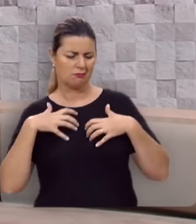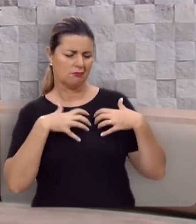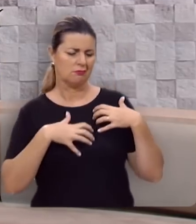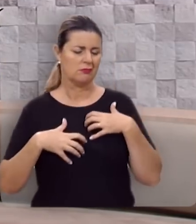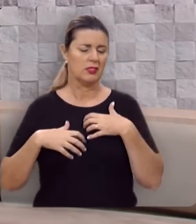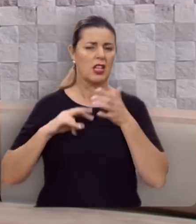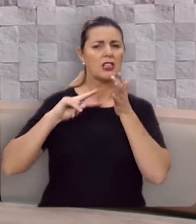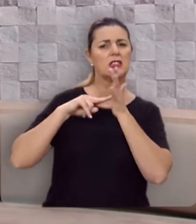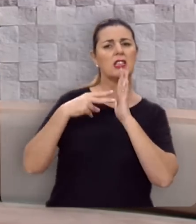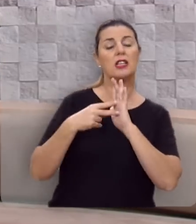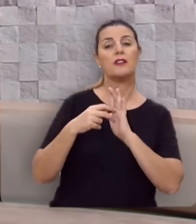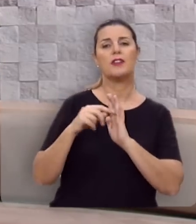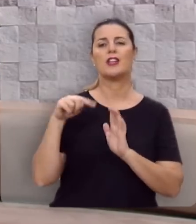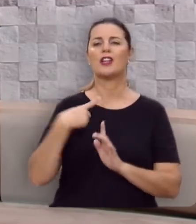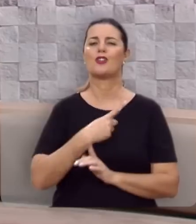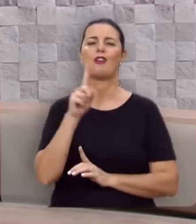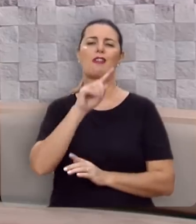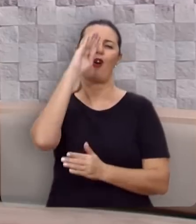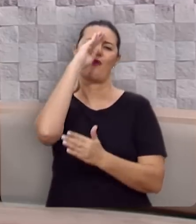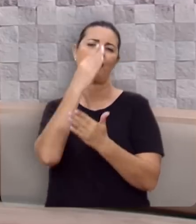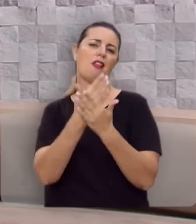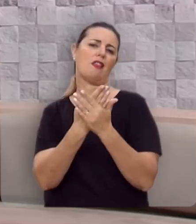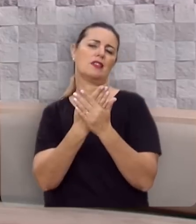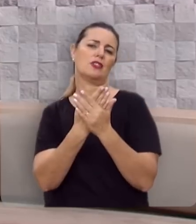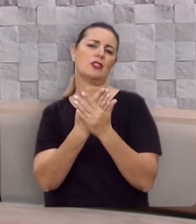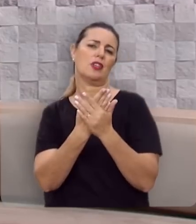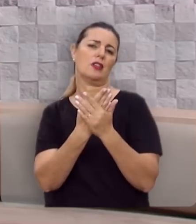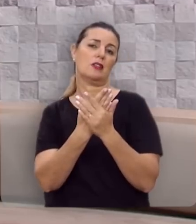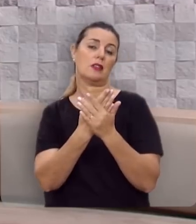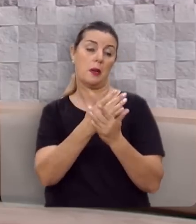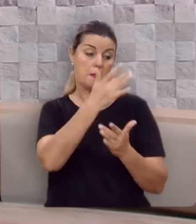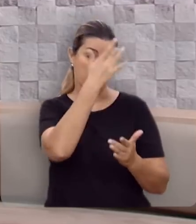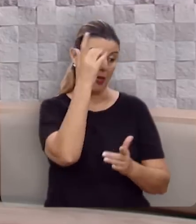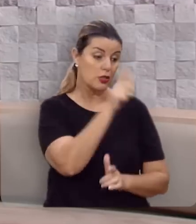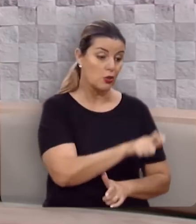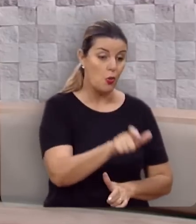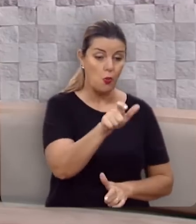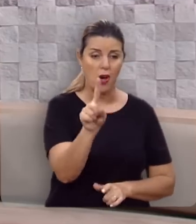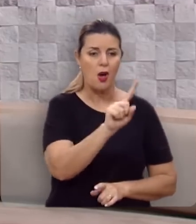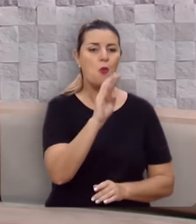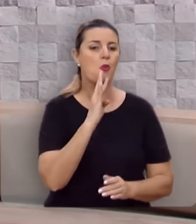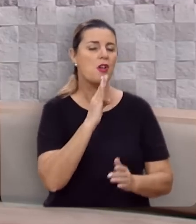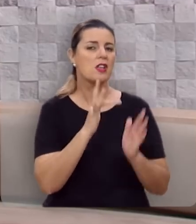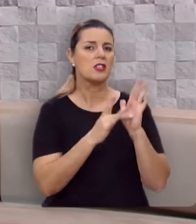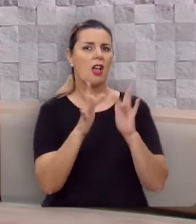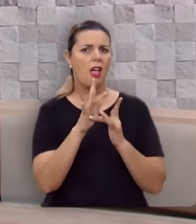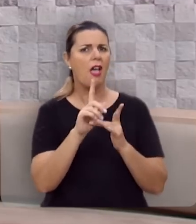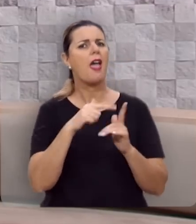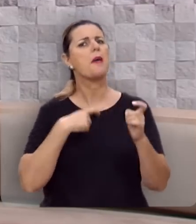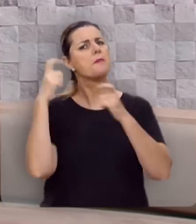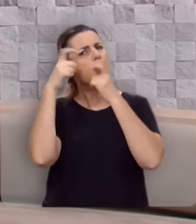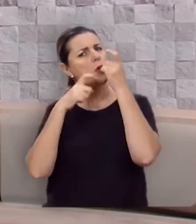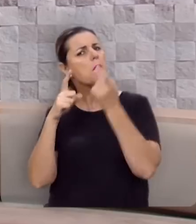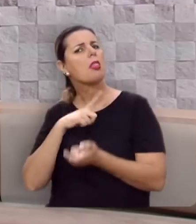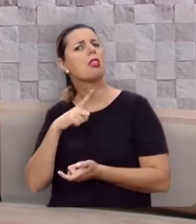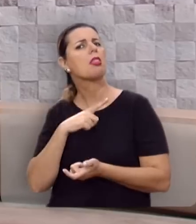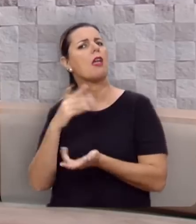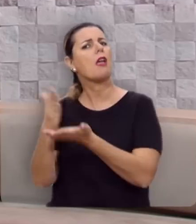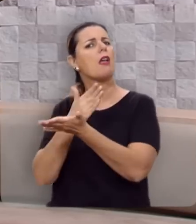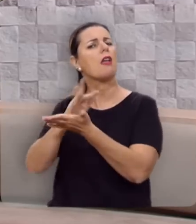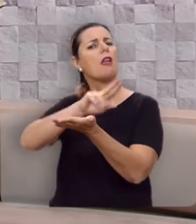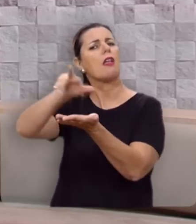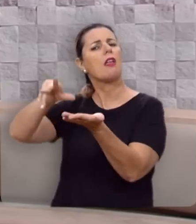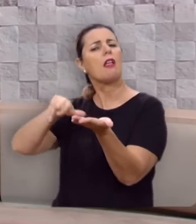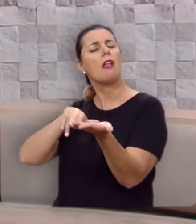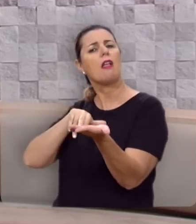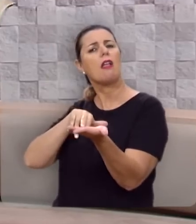Cristo disse que a ansiedade é um sinal de incredulidade. Os gentios que não conhecem a Deus, disse Jesus, é que se preocupam com